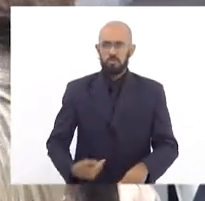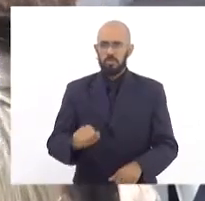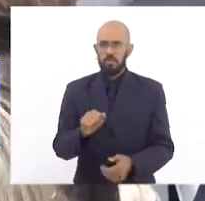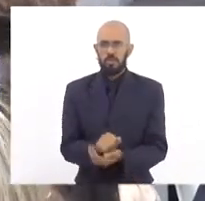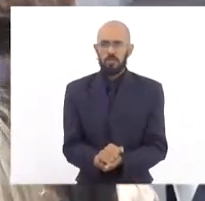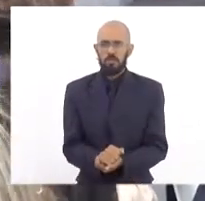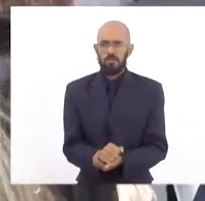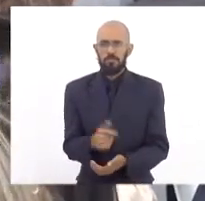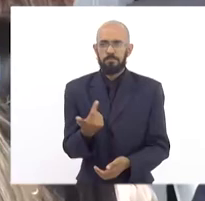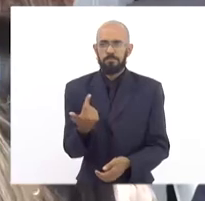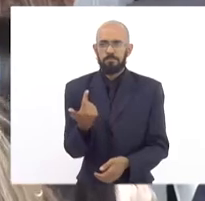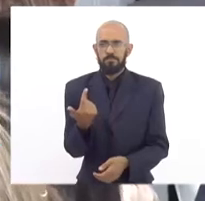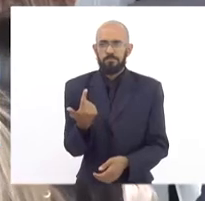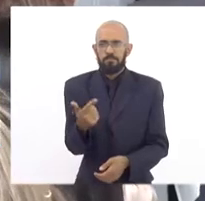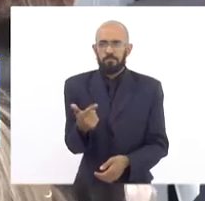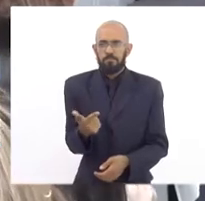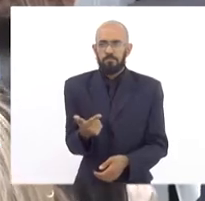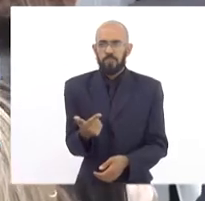Não existe